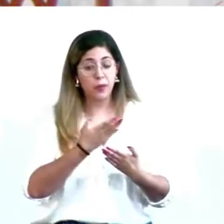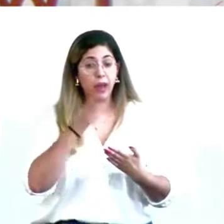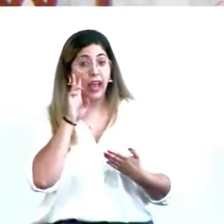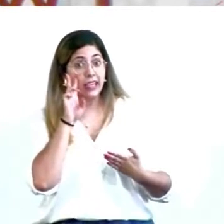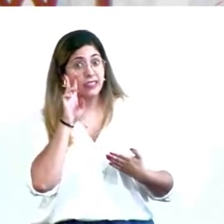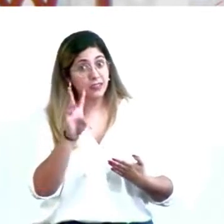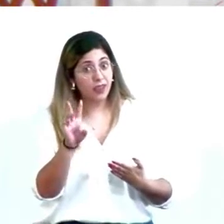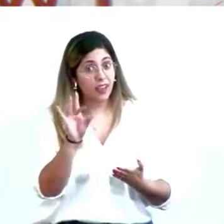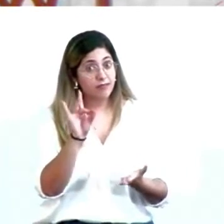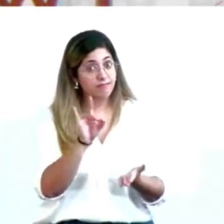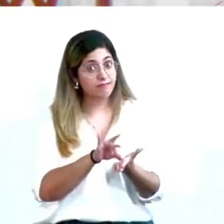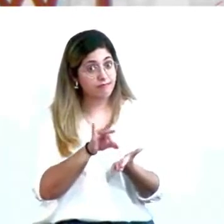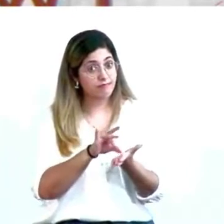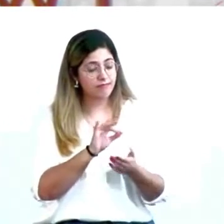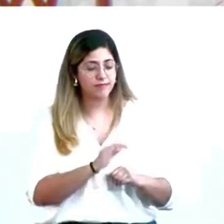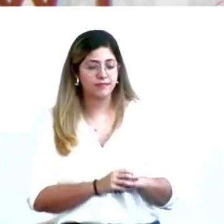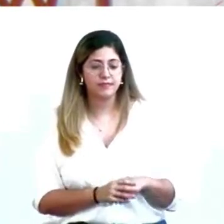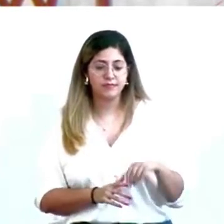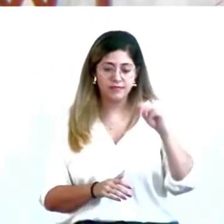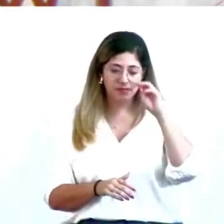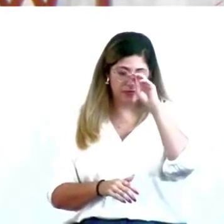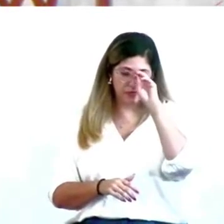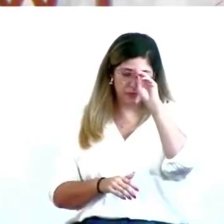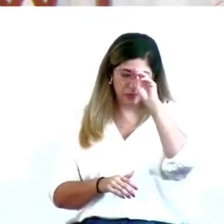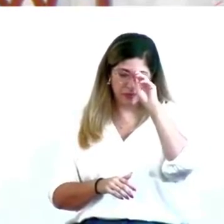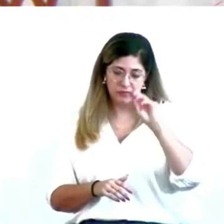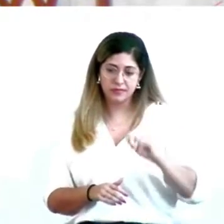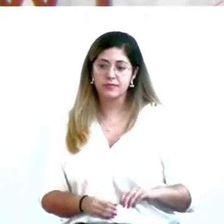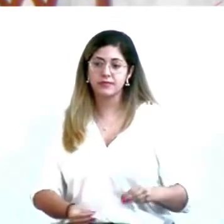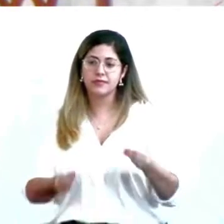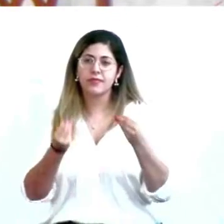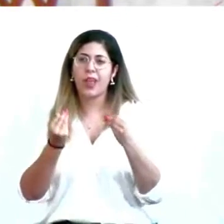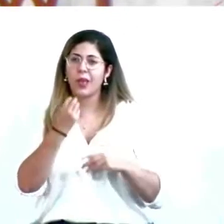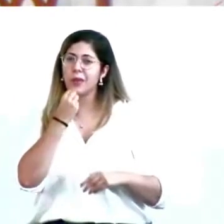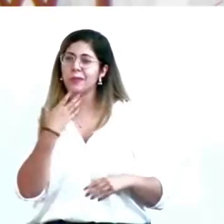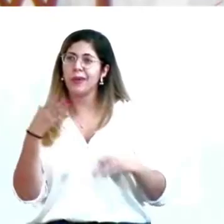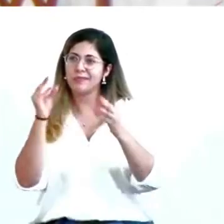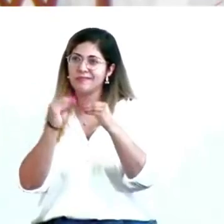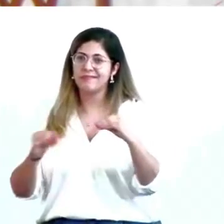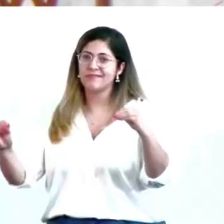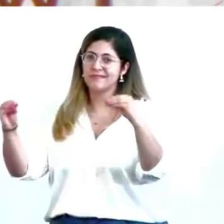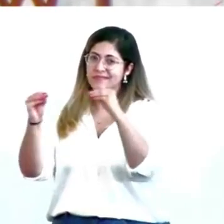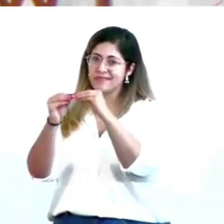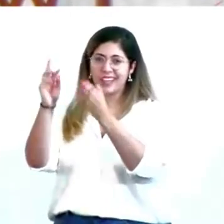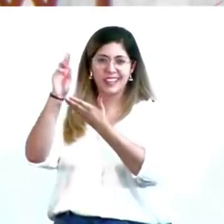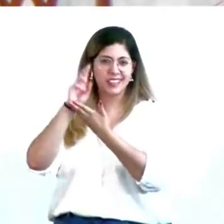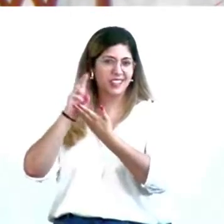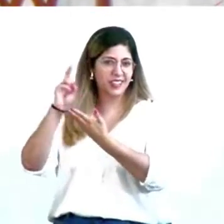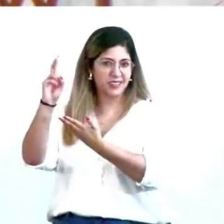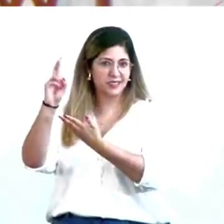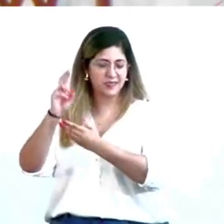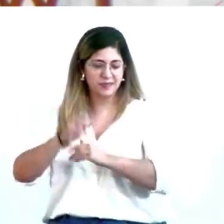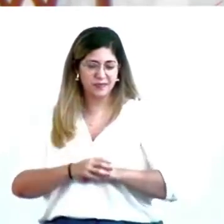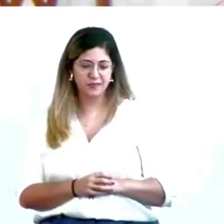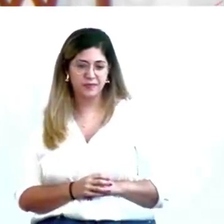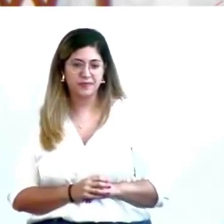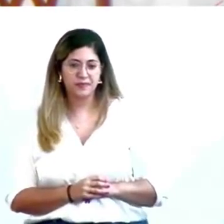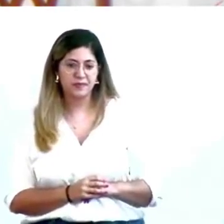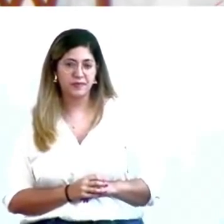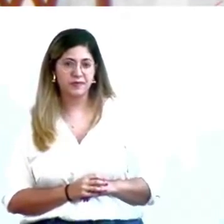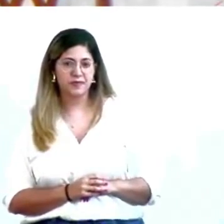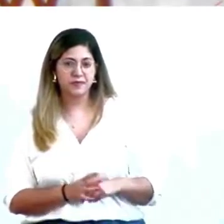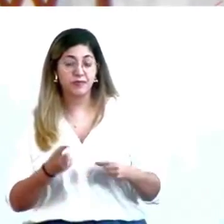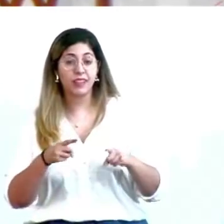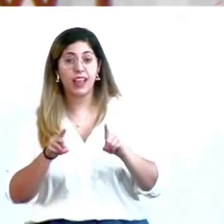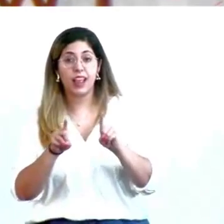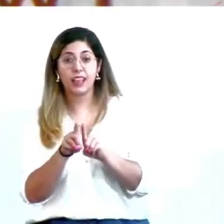ver como isso é bom e agradável ao Senhor. Ou seja, o que